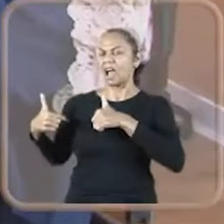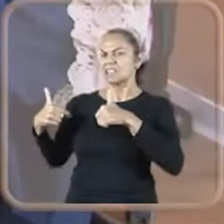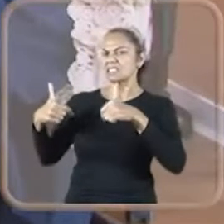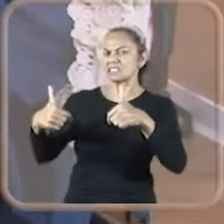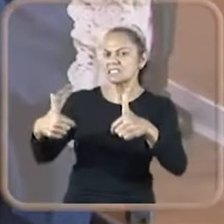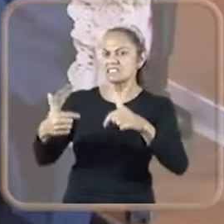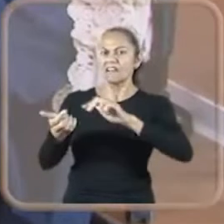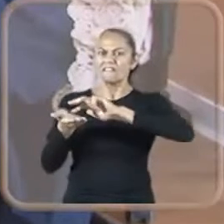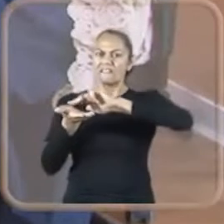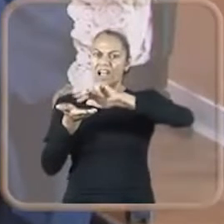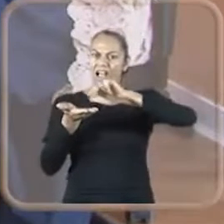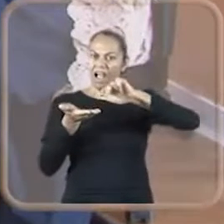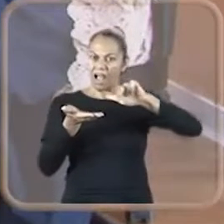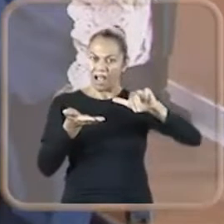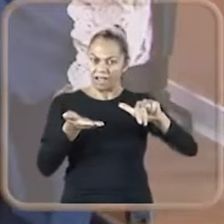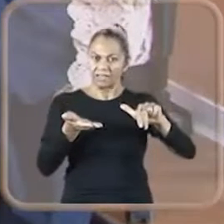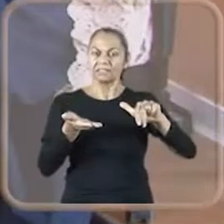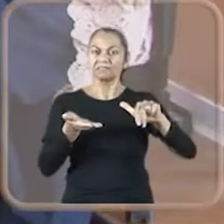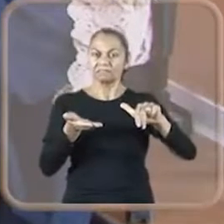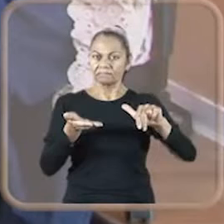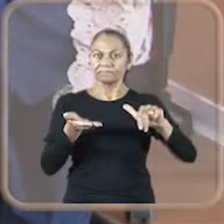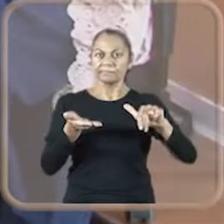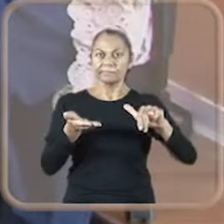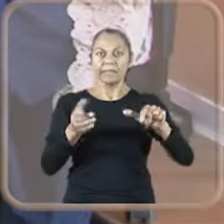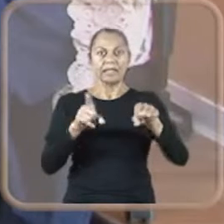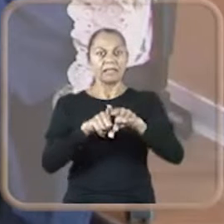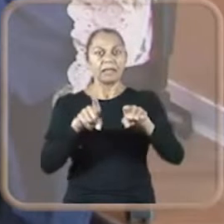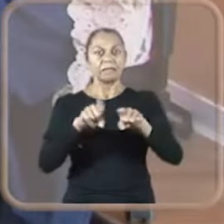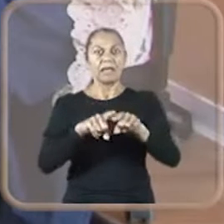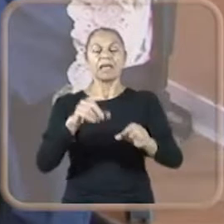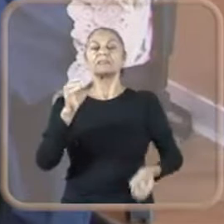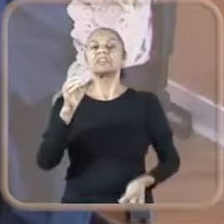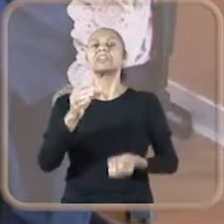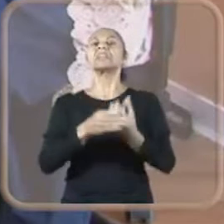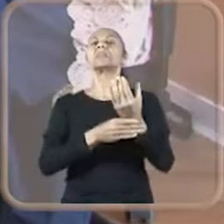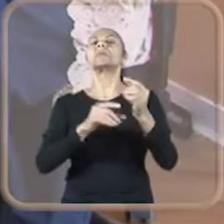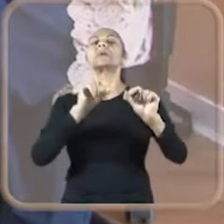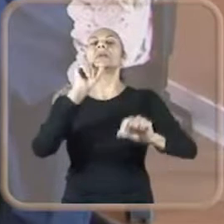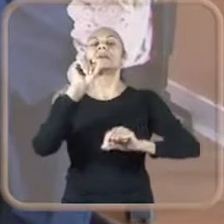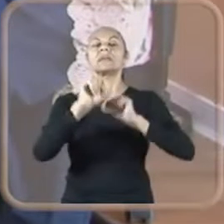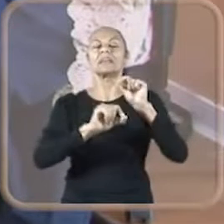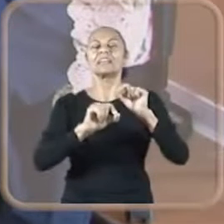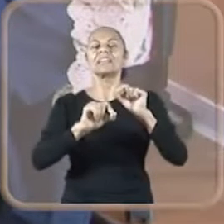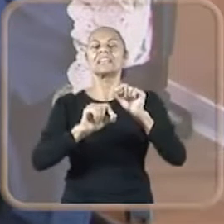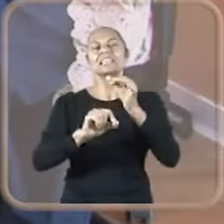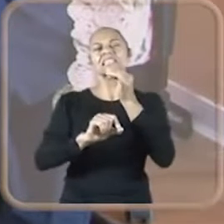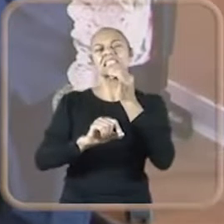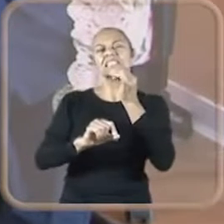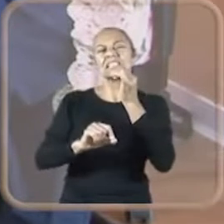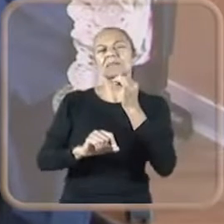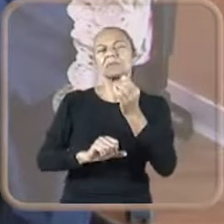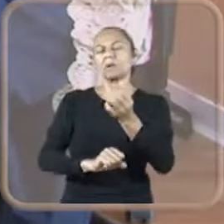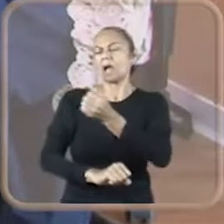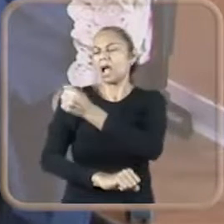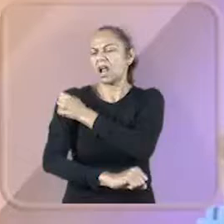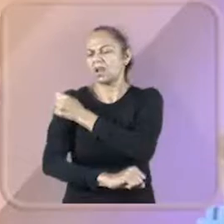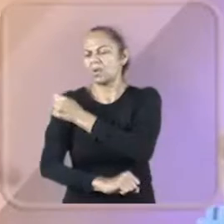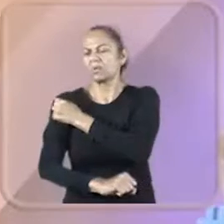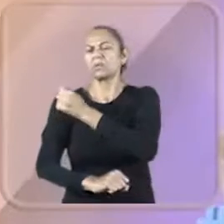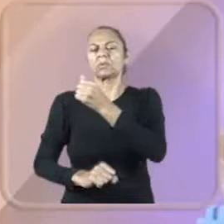Inclusive, gerir esses ambientes conflituosos de uma maneira ordeira, de uma